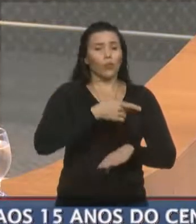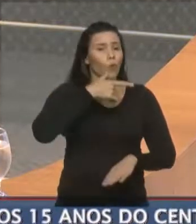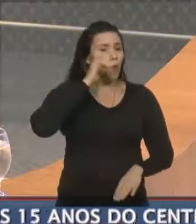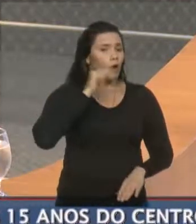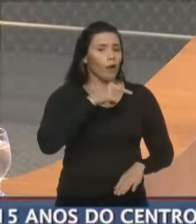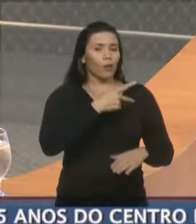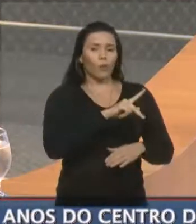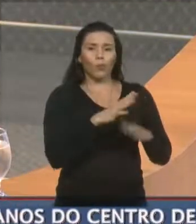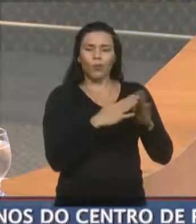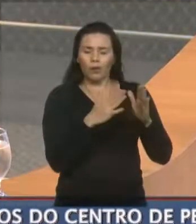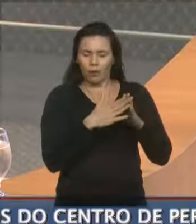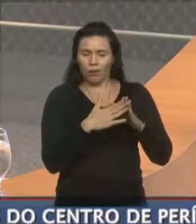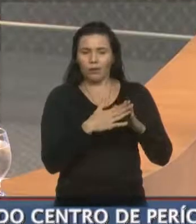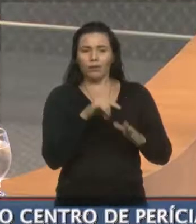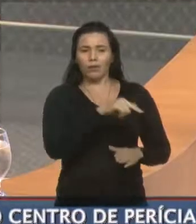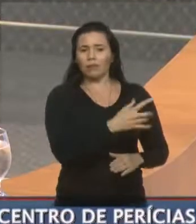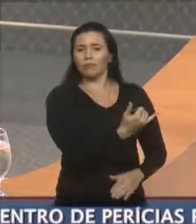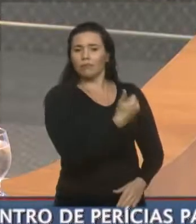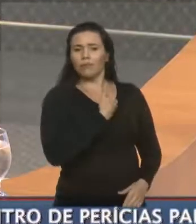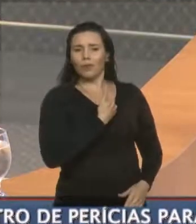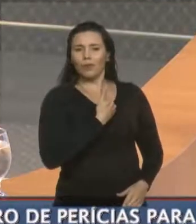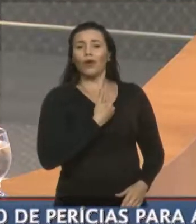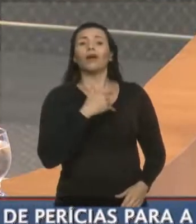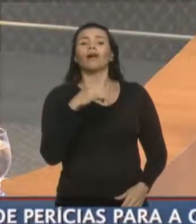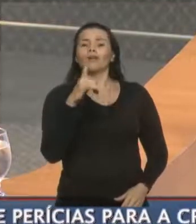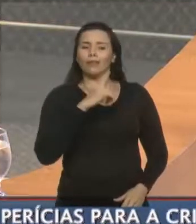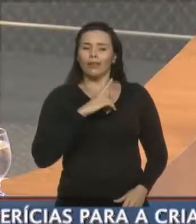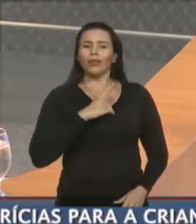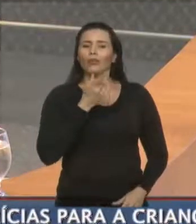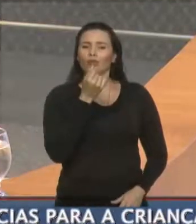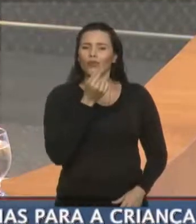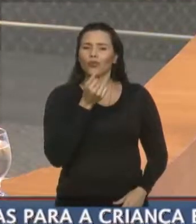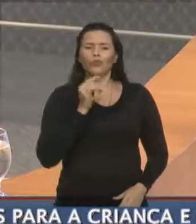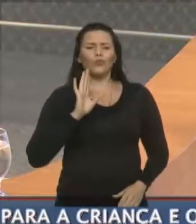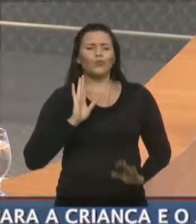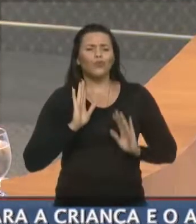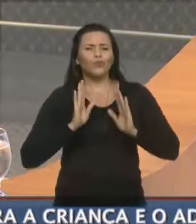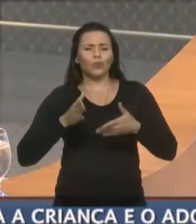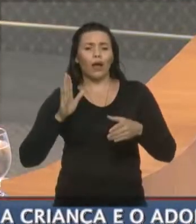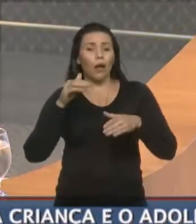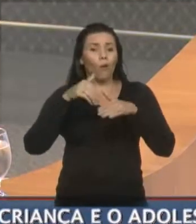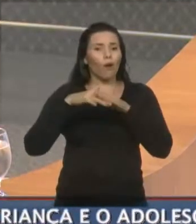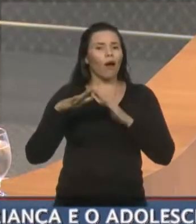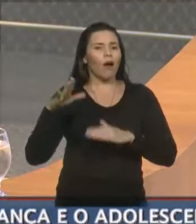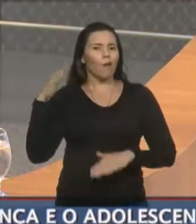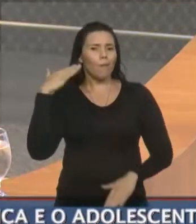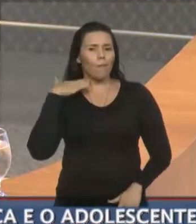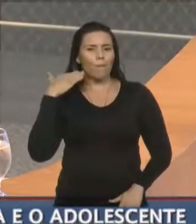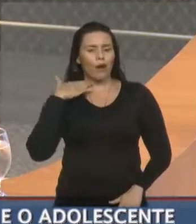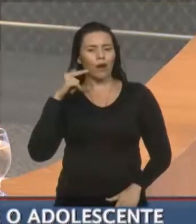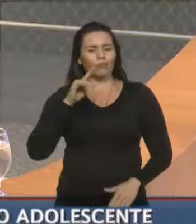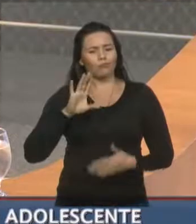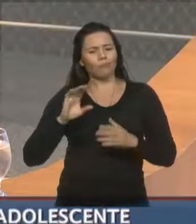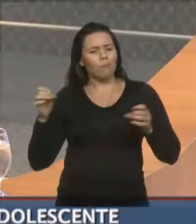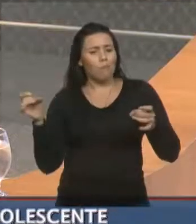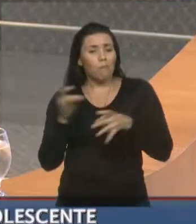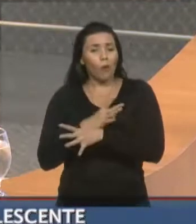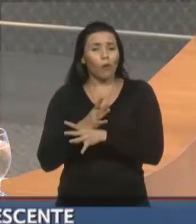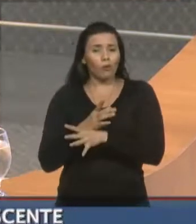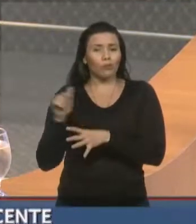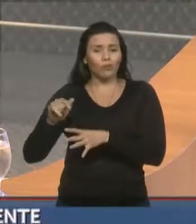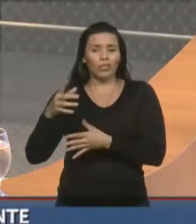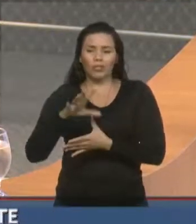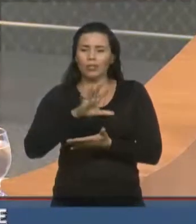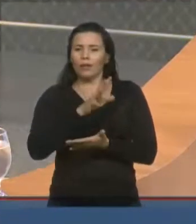vocês. Licite logo esse negócio aí, eu vi que já está lá com o termo de referência direitinho, para que a gente possa, ainda esse ano, se Deus quiser,